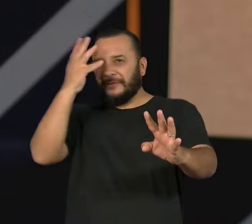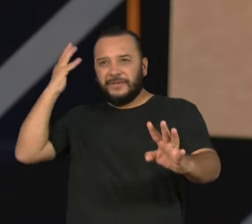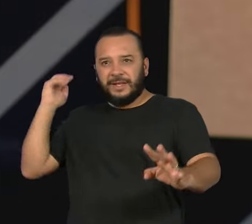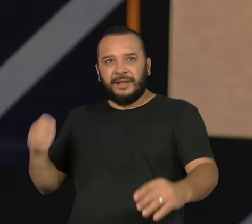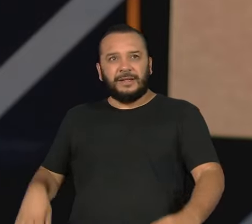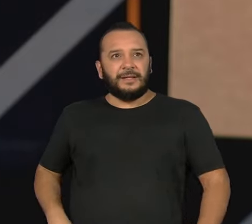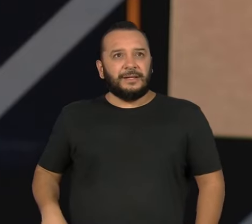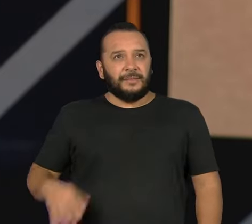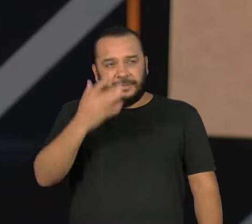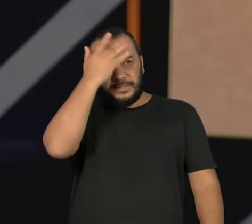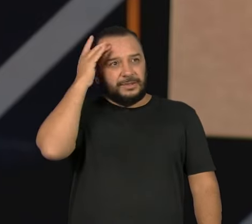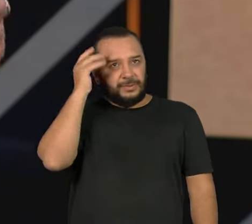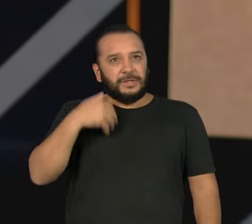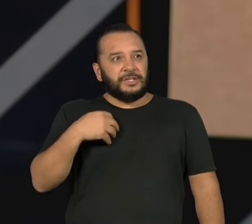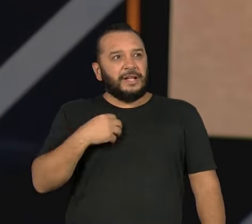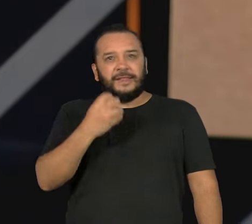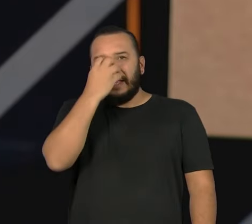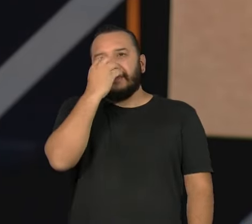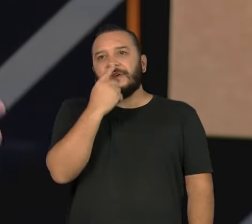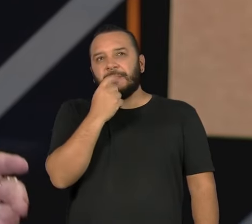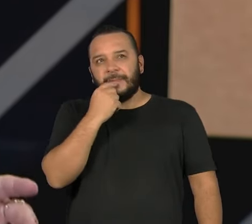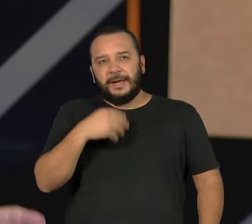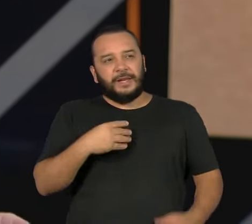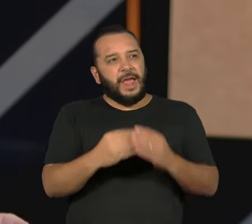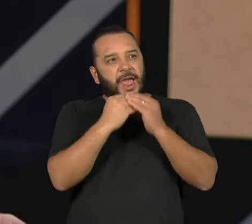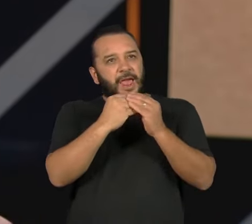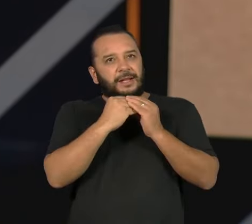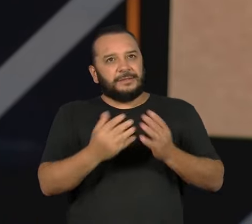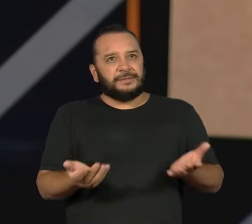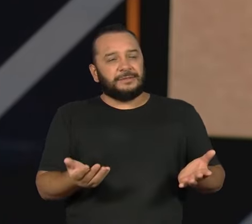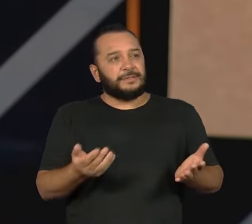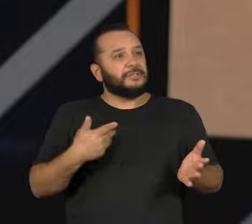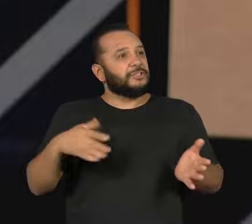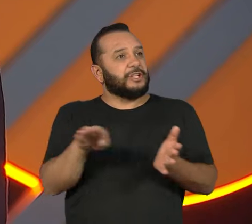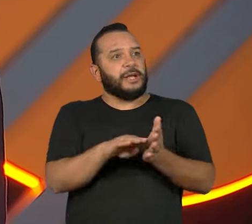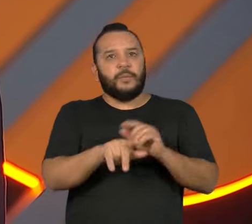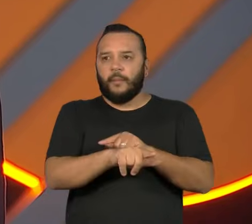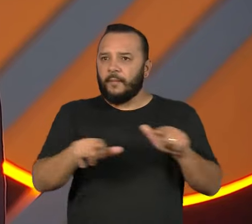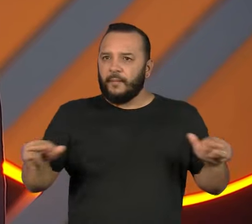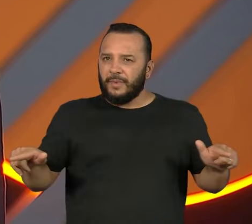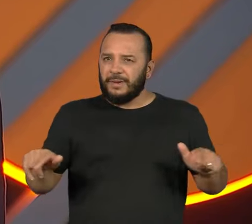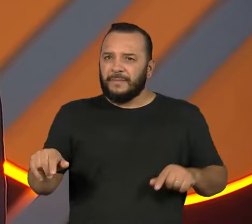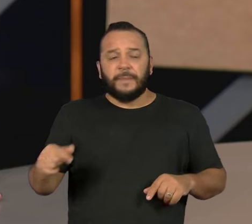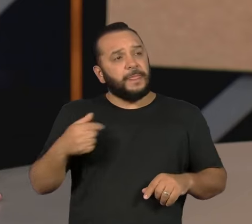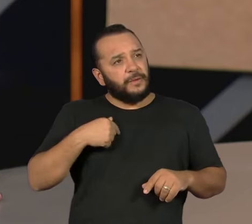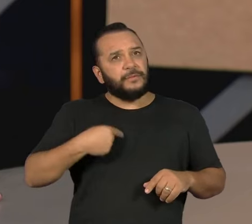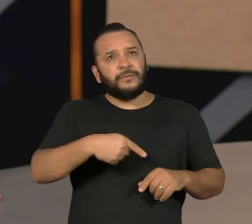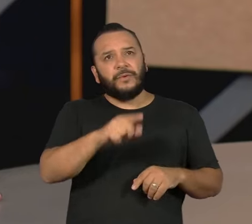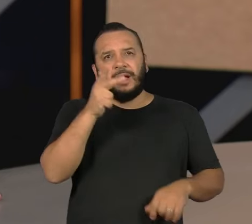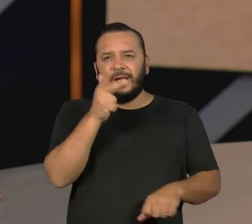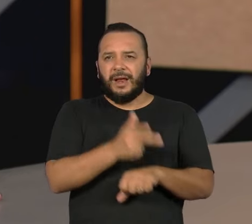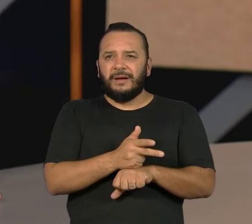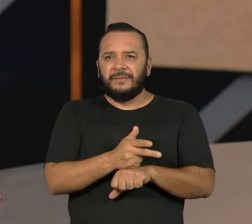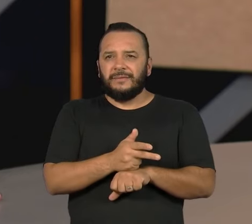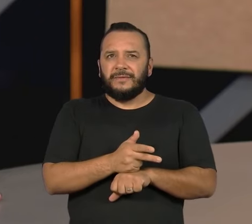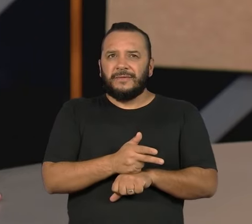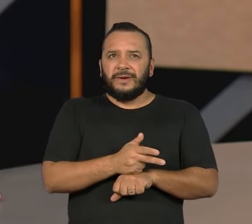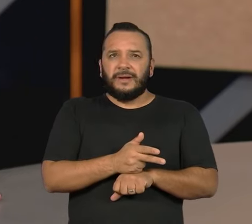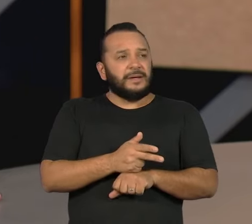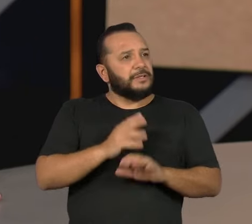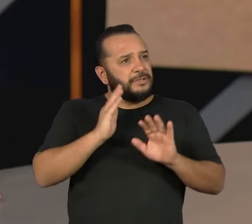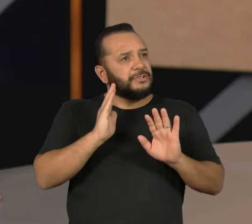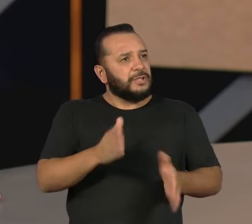gigante, os caras com nariz de vermelho, comendo sanduíche de mortadela. Cheguei, não tinha ninguém, cara. Fui gravar, rapaz. Era já